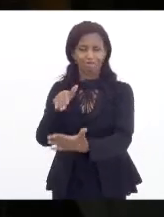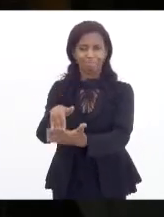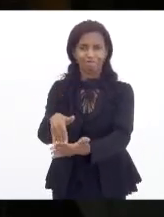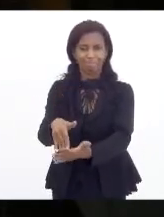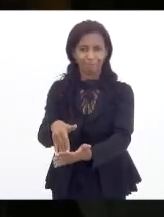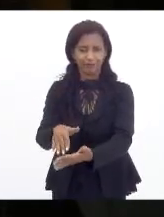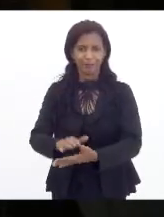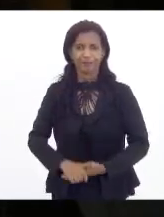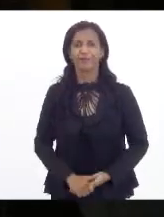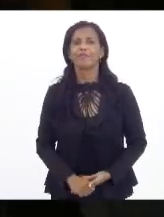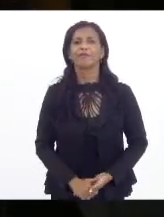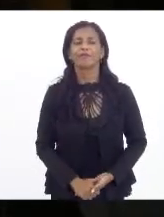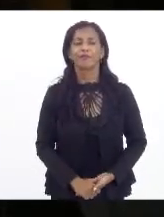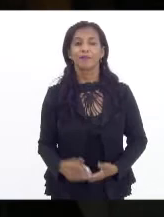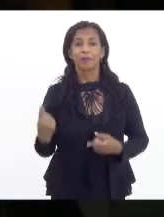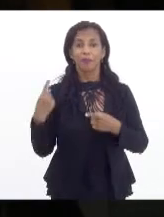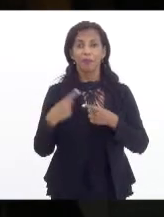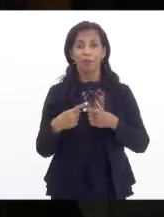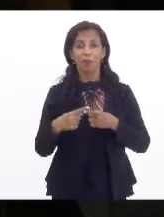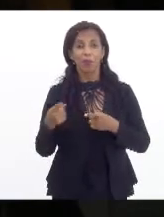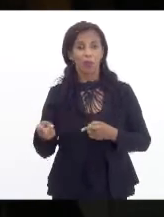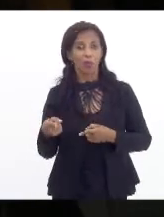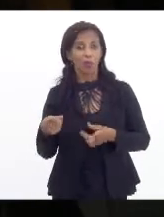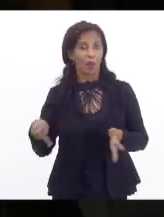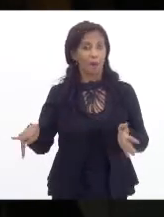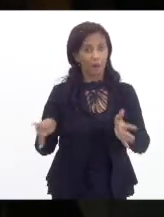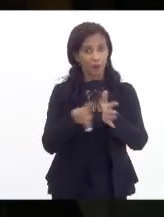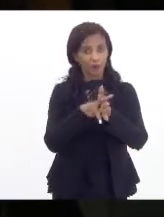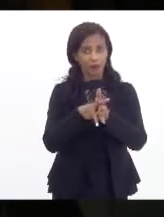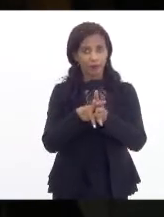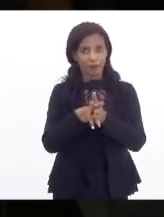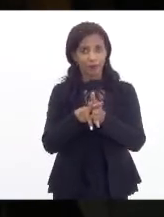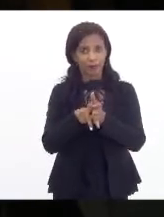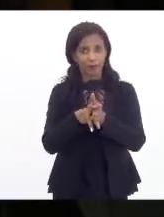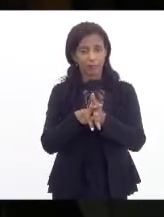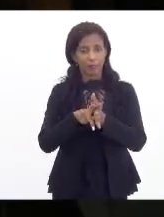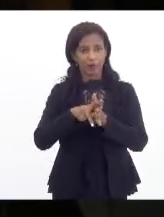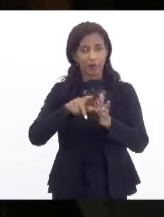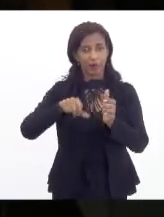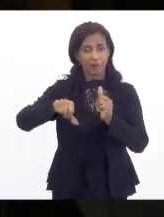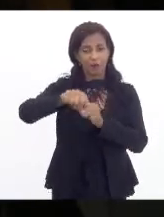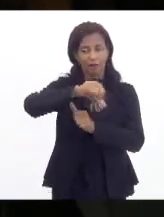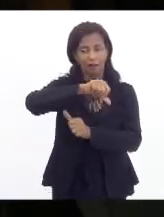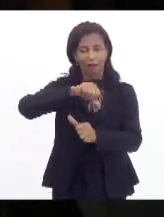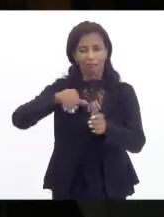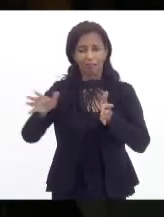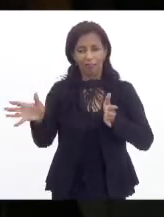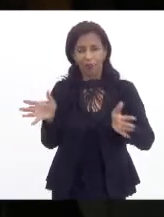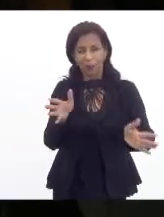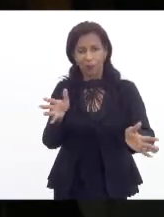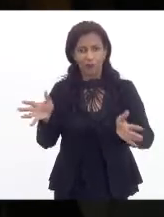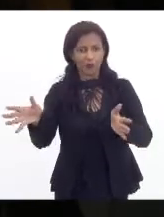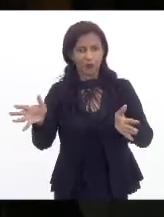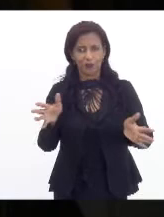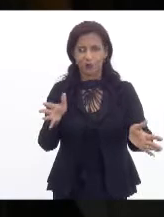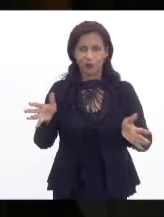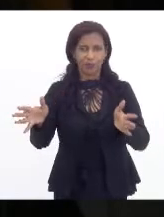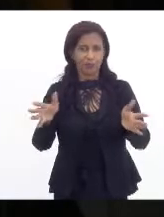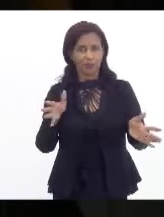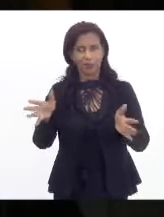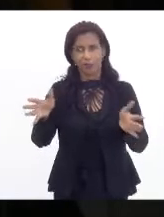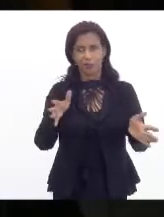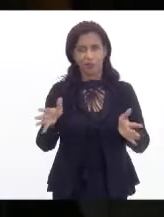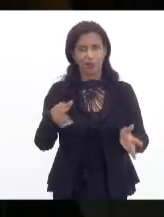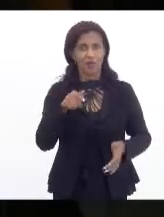final, porque é apropriado pela cadeia intermediária que